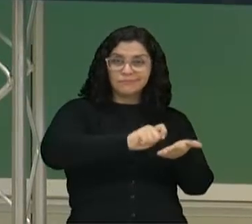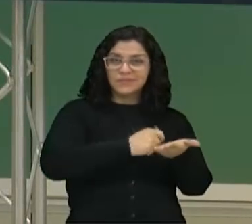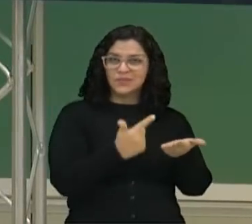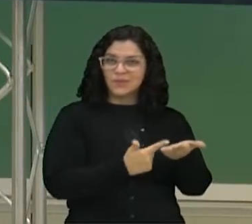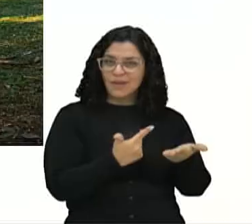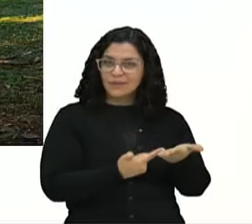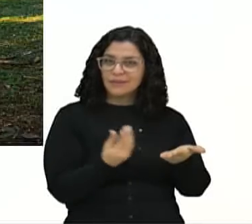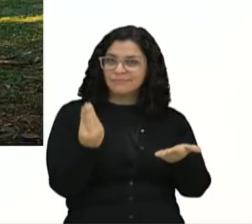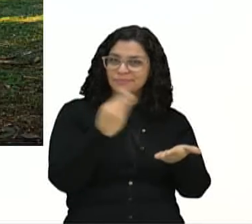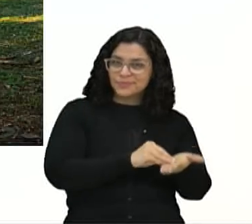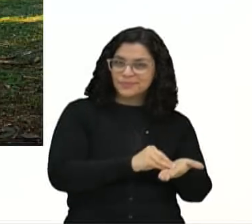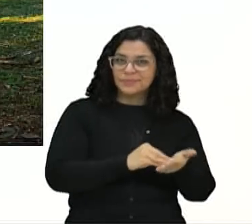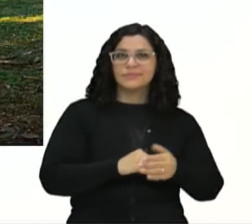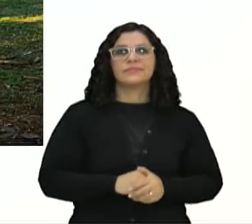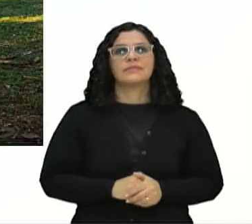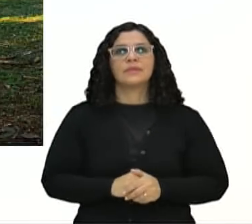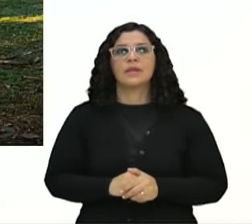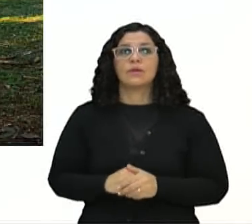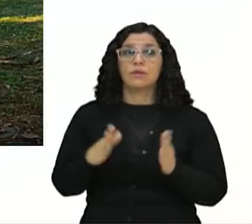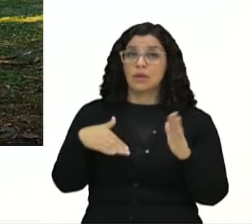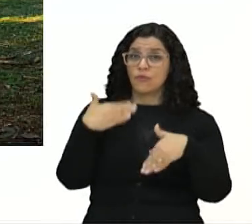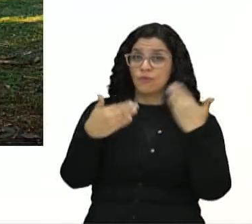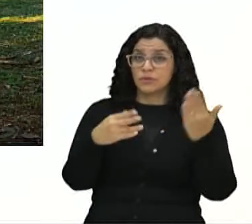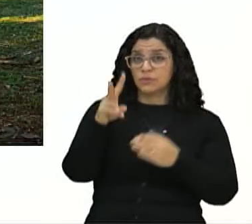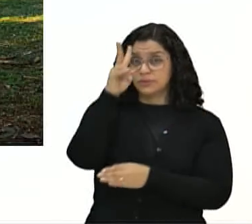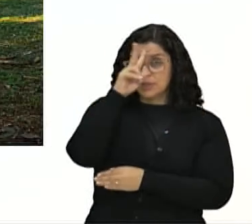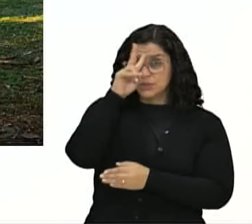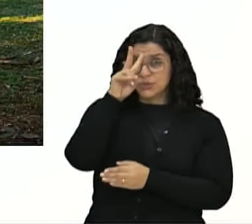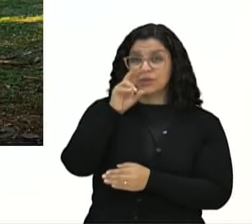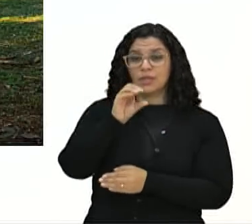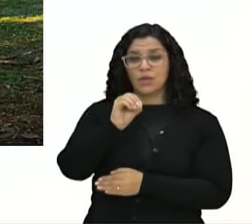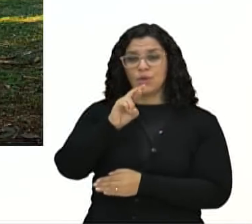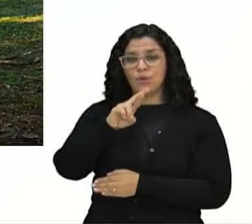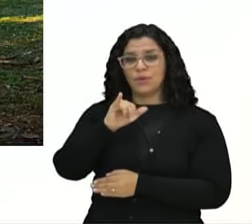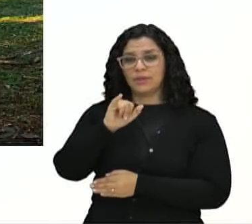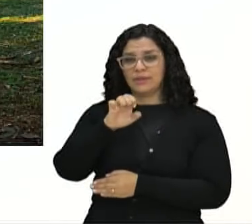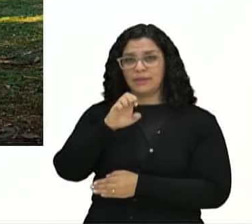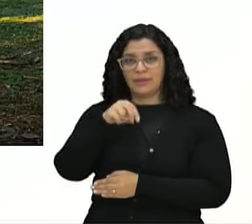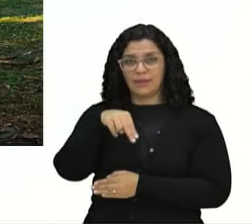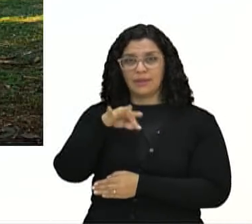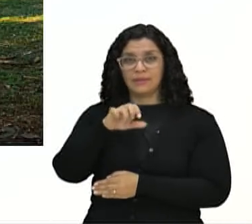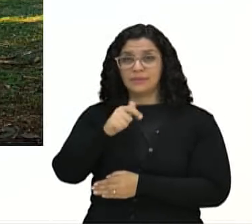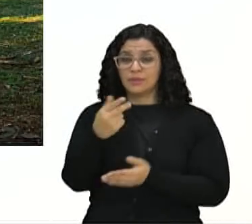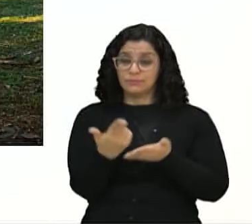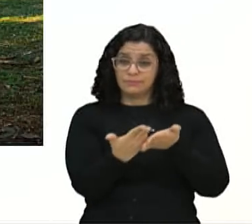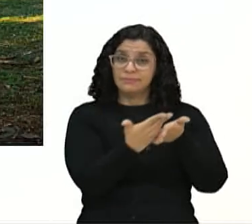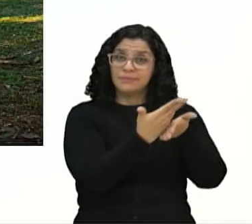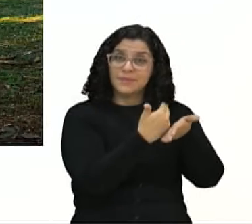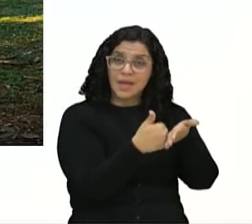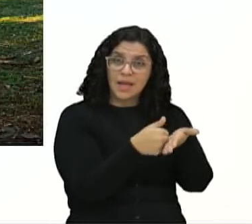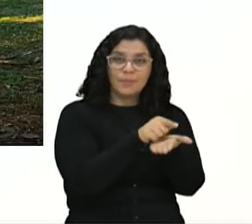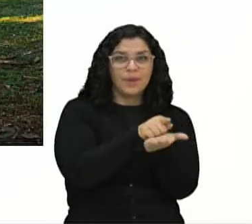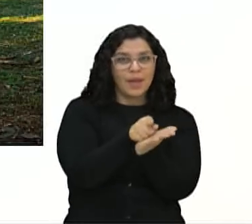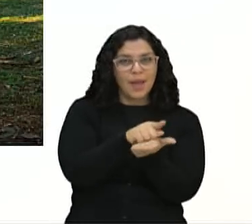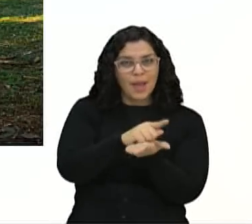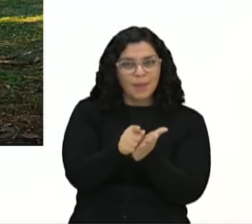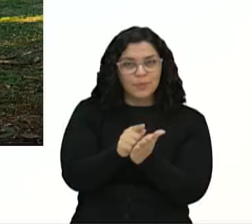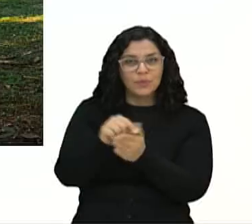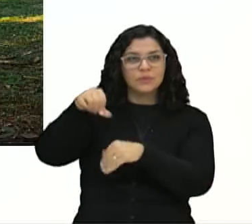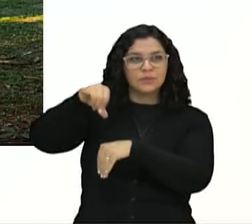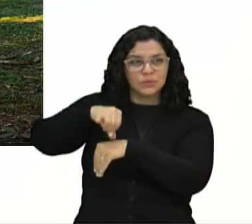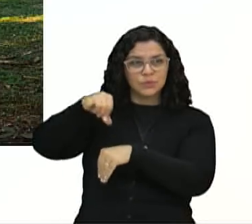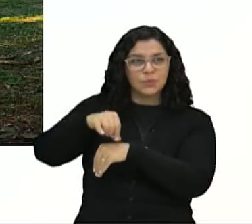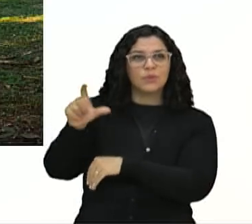caderno agenda, né? Evolução histórica da orientação, falamos sobre o mapa, a bússola, prisma e